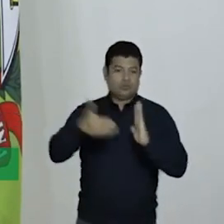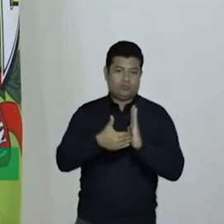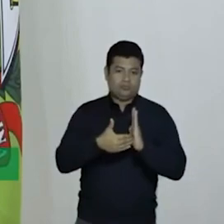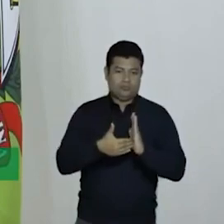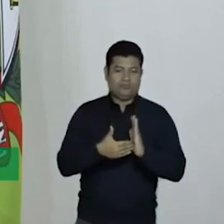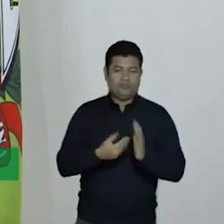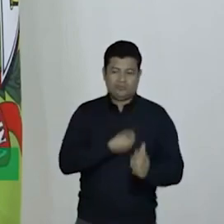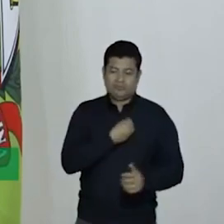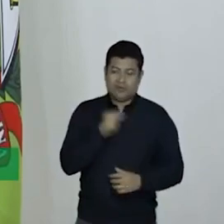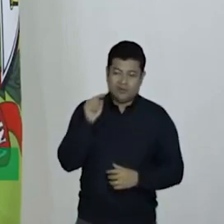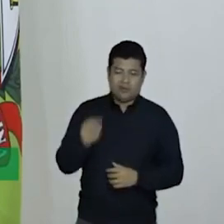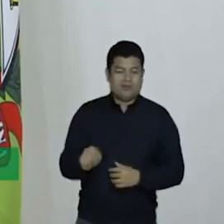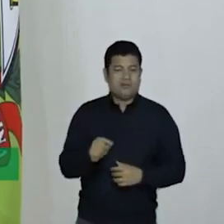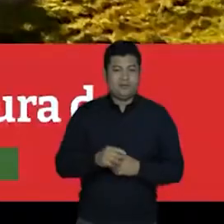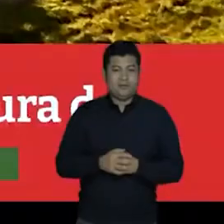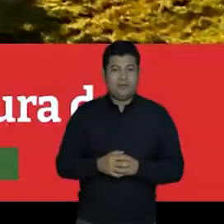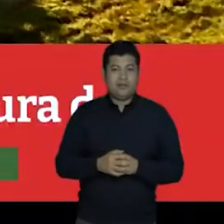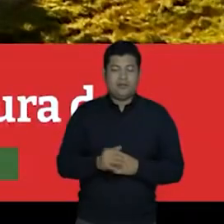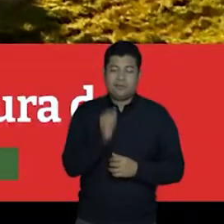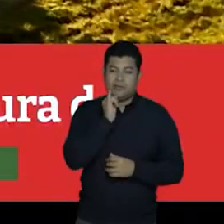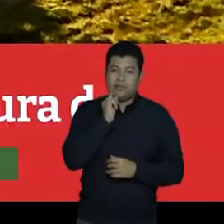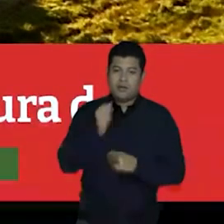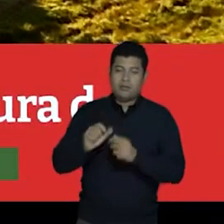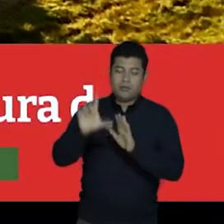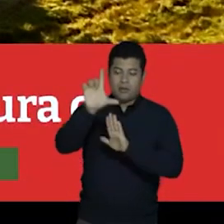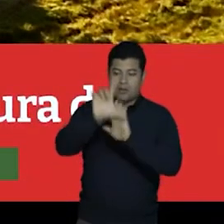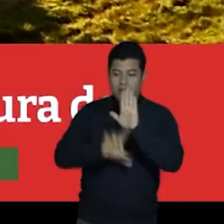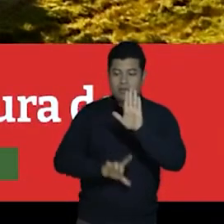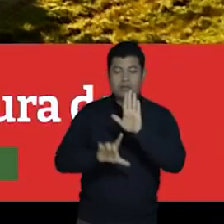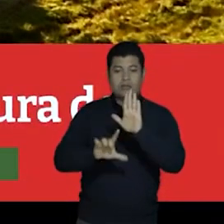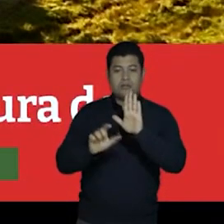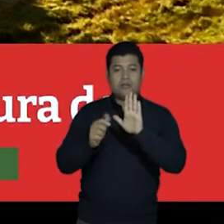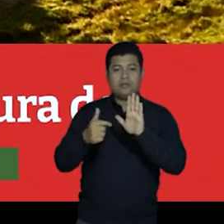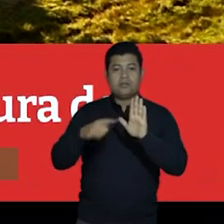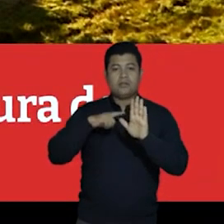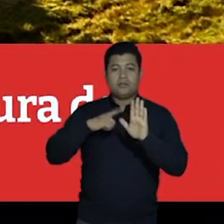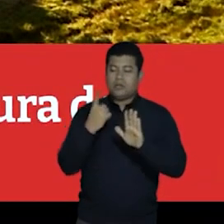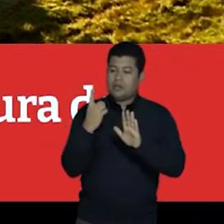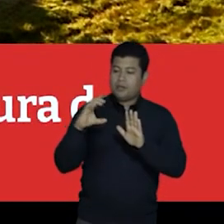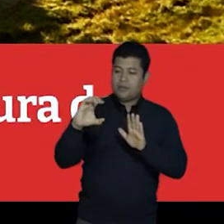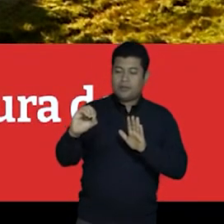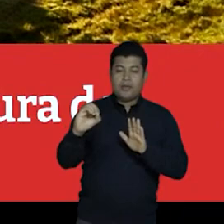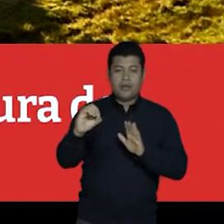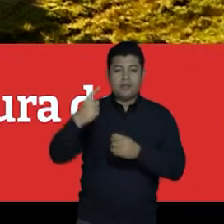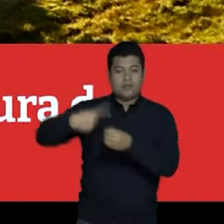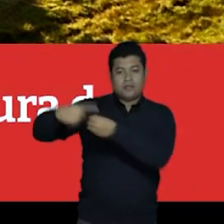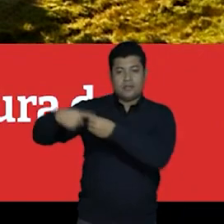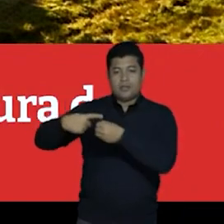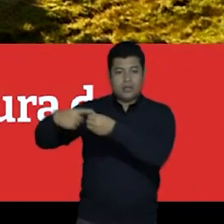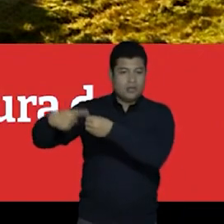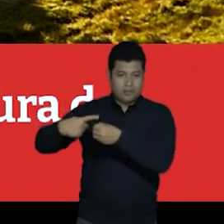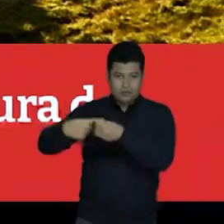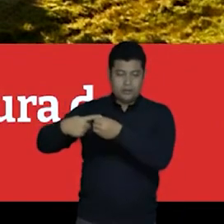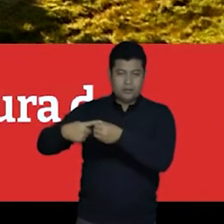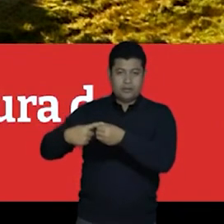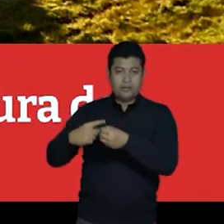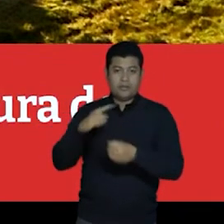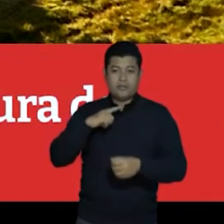Entre as 10 cidades melhores colocadas do país, temos também Brusque, na sexta